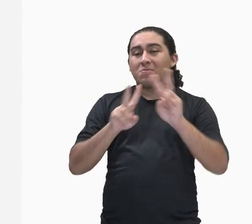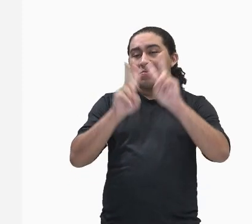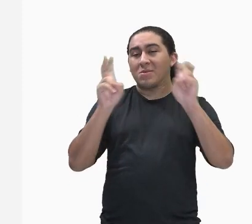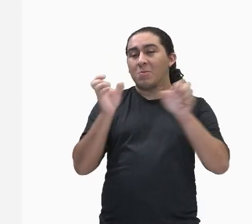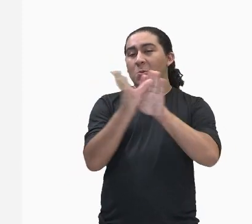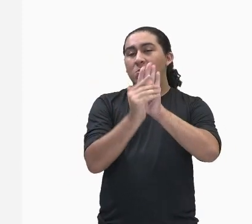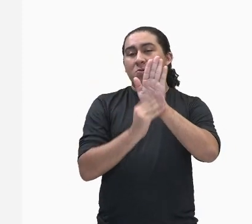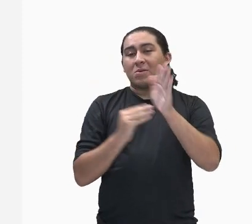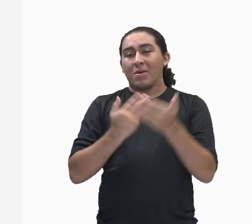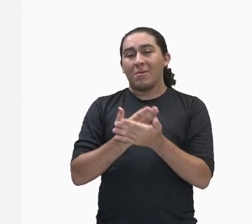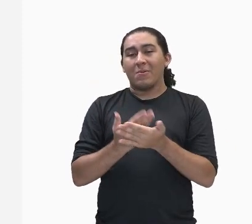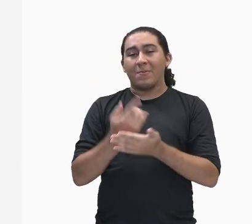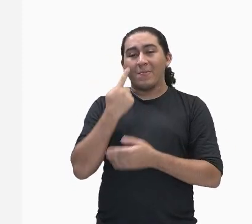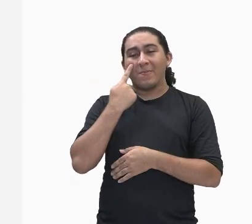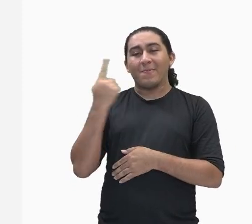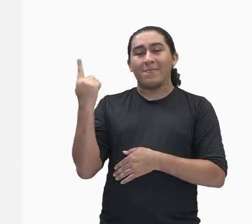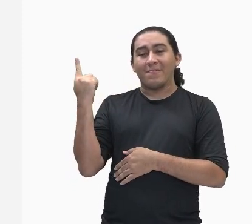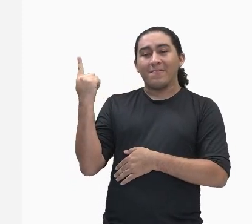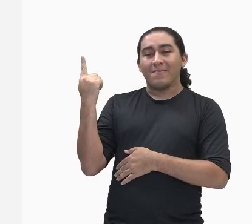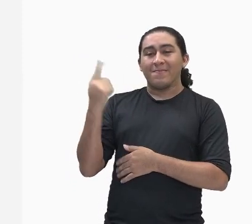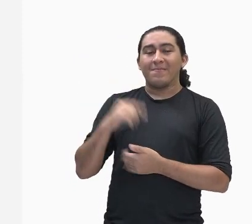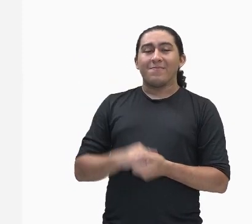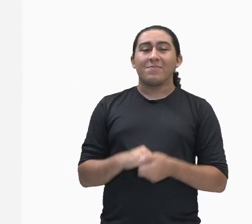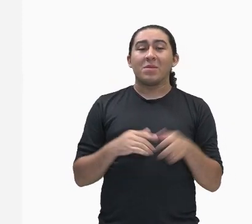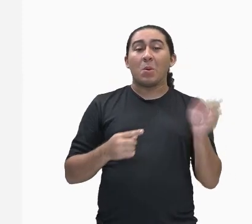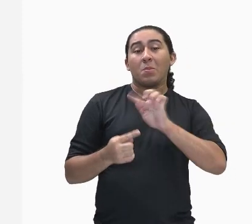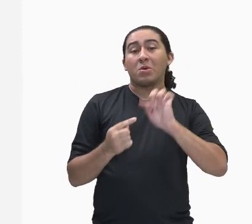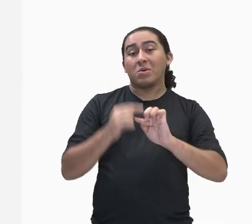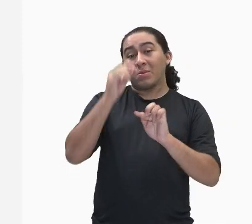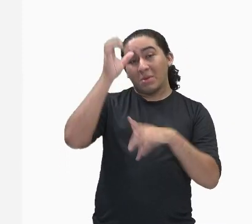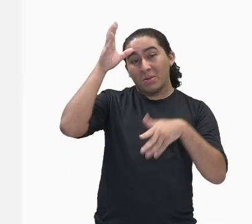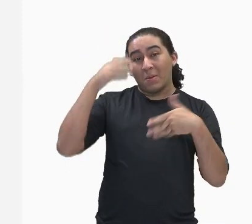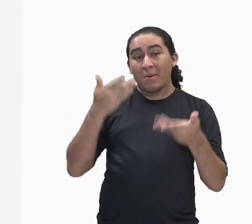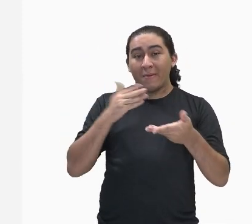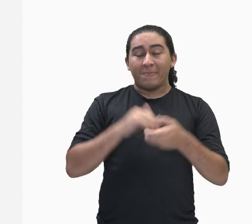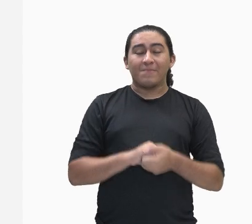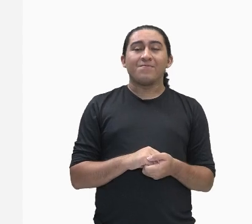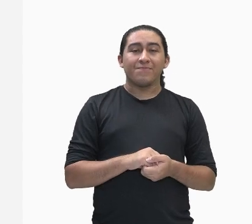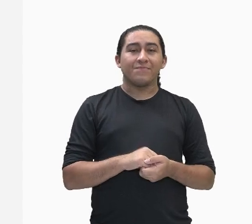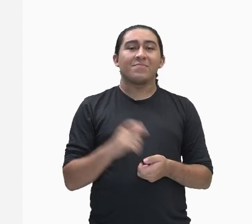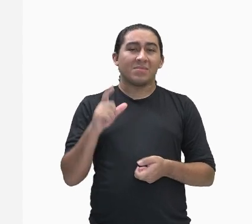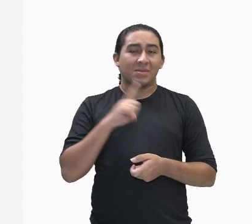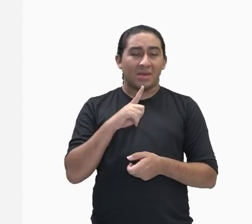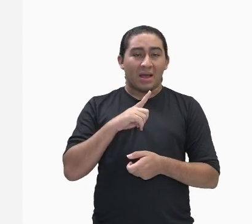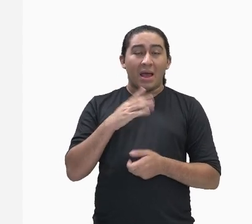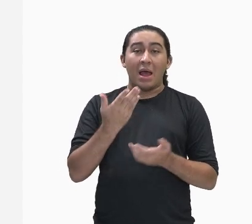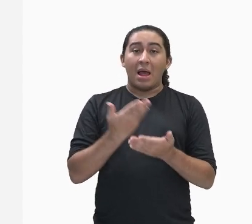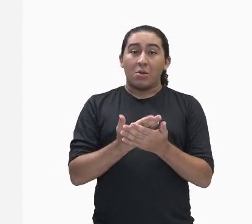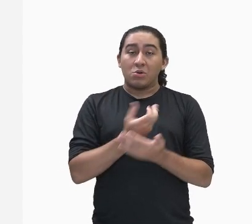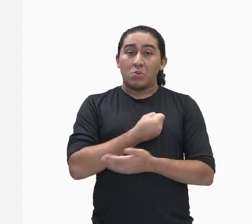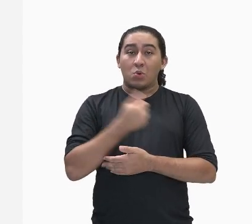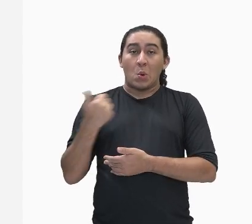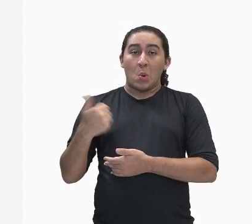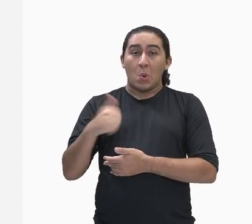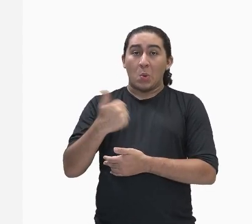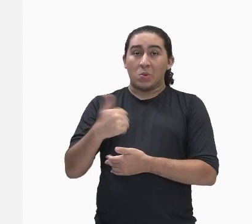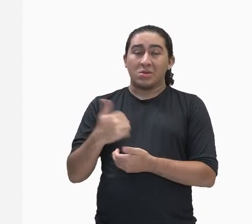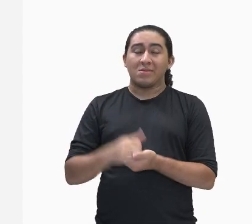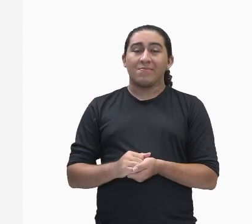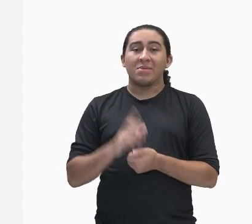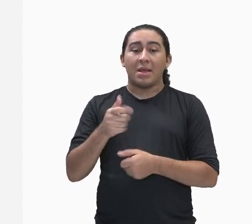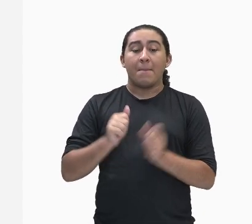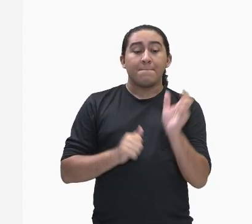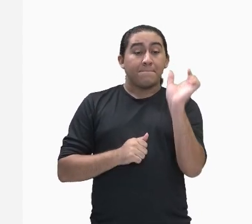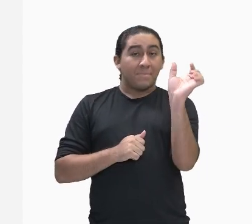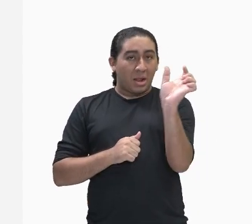conhecimento. Então, nós temos como objeto de conhecimento da aula 11, derivação e composição